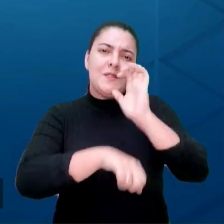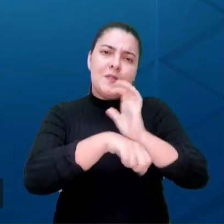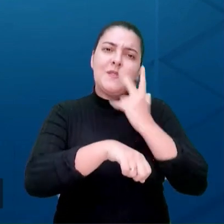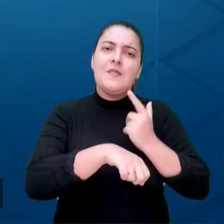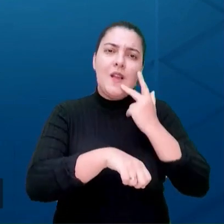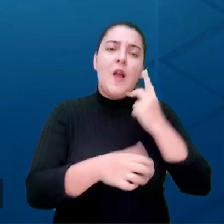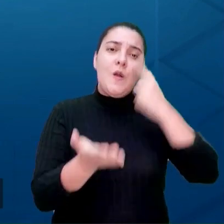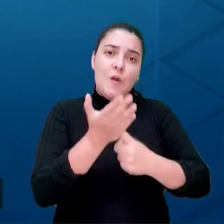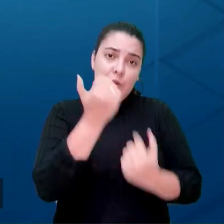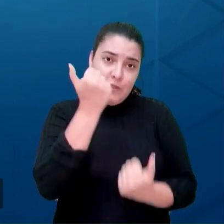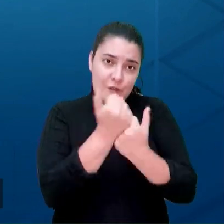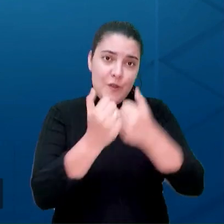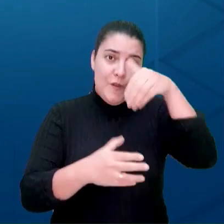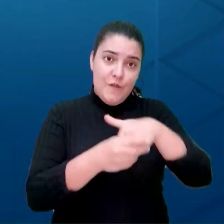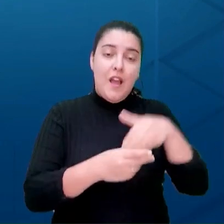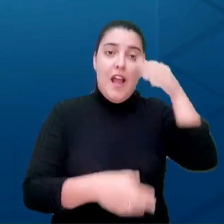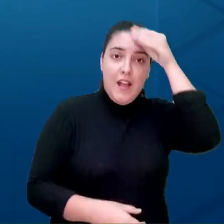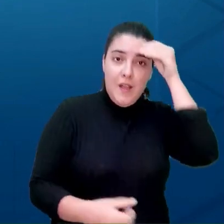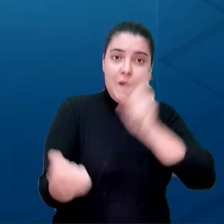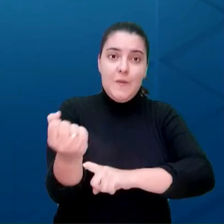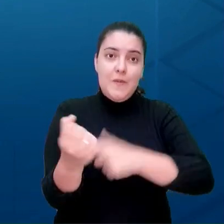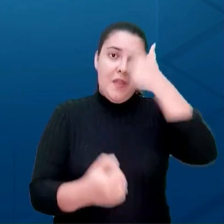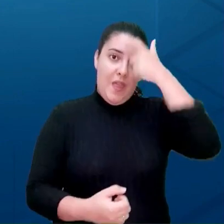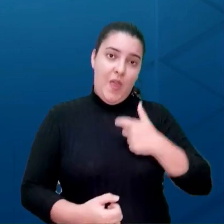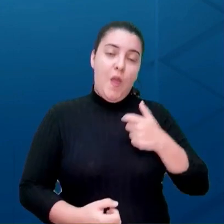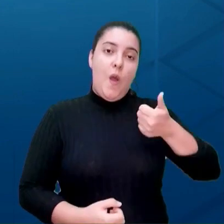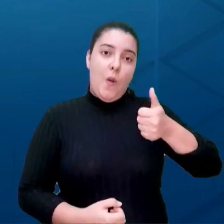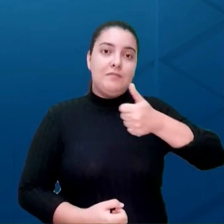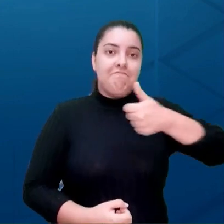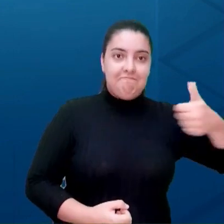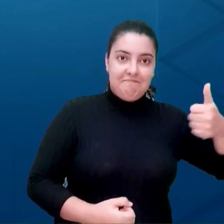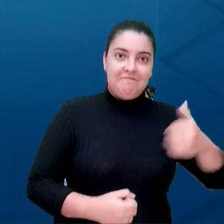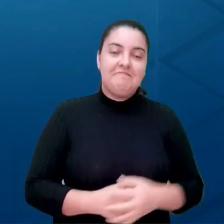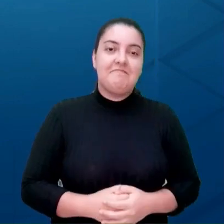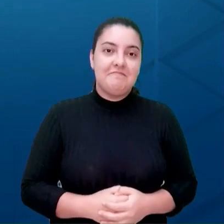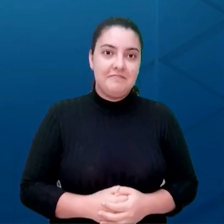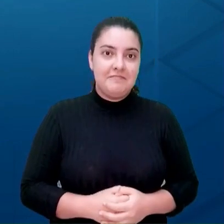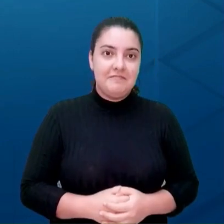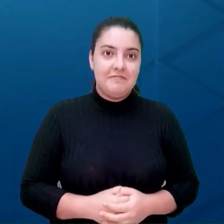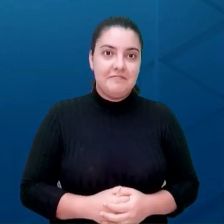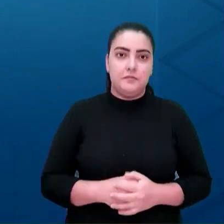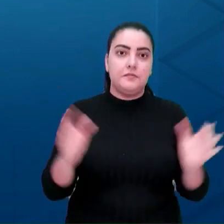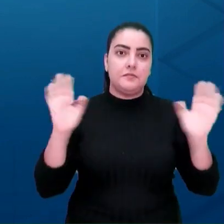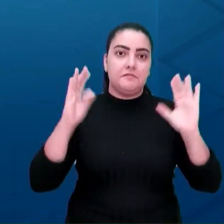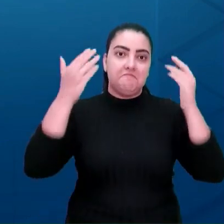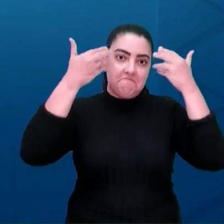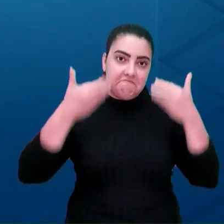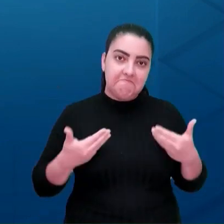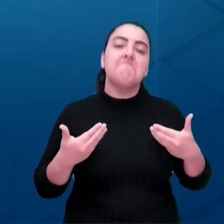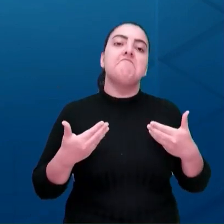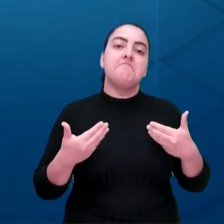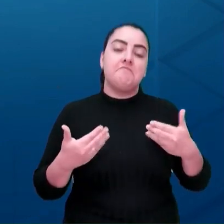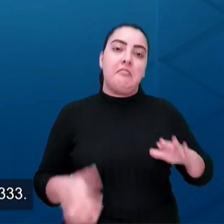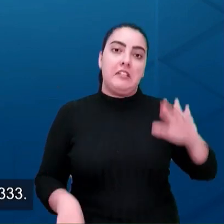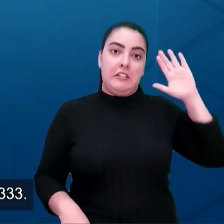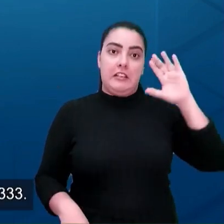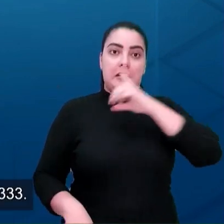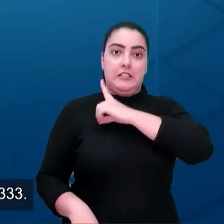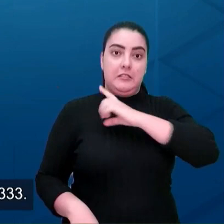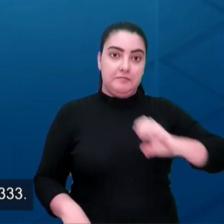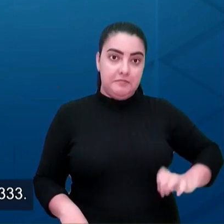1111. Quero continuar contribuindo com o Ceará. Um abraço para todos vocês. Zezinho Albuquerque, 1111. Sou Ilma